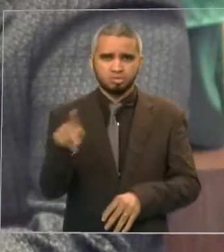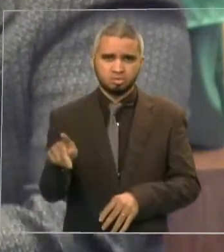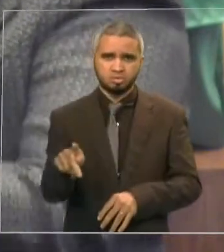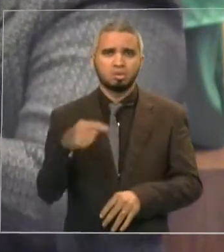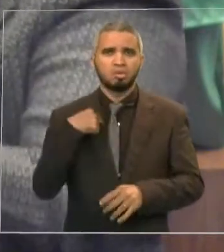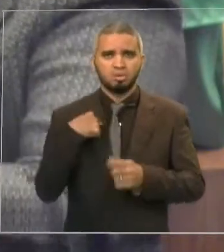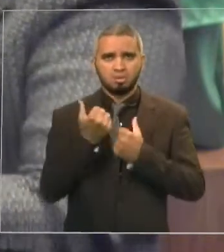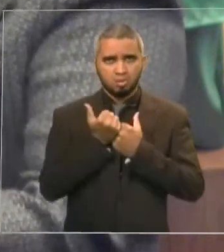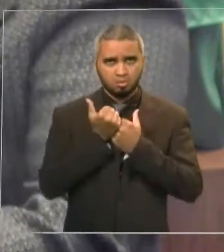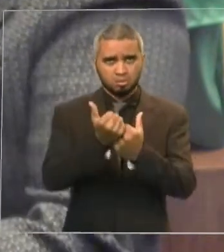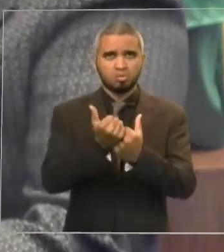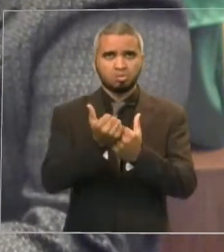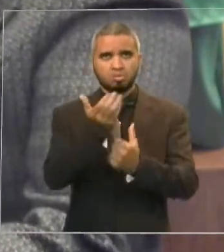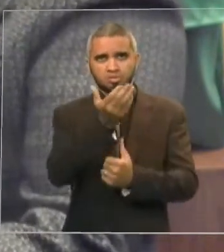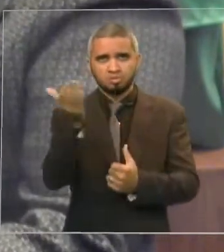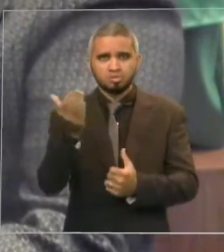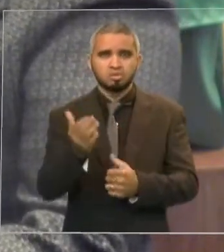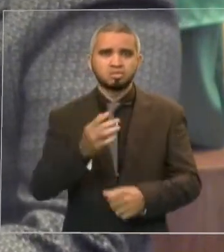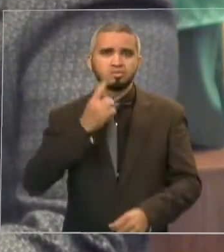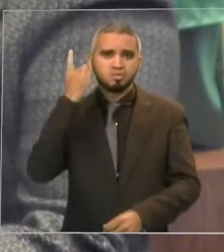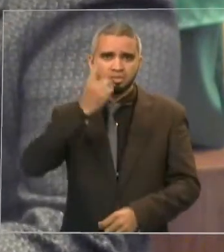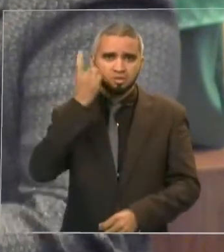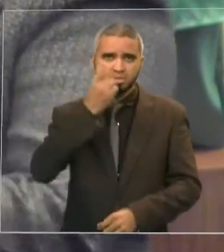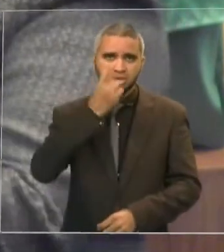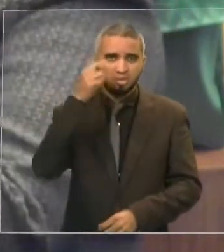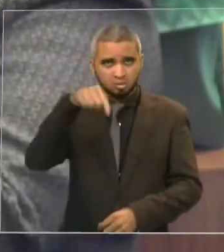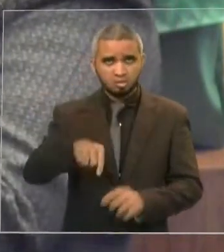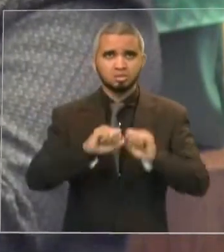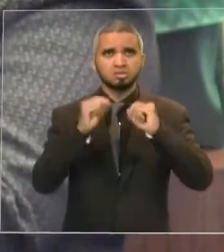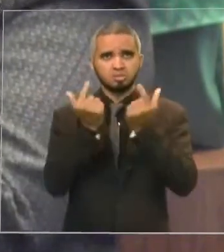apoio, com o apoio dos deputados desta casa.